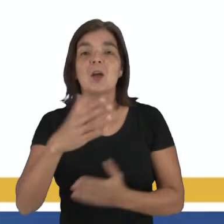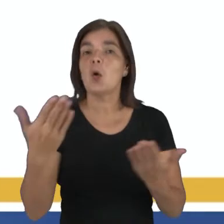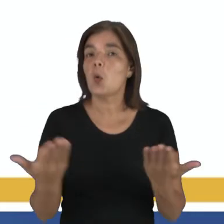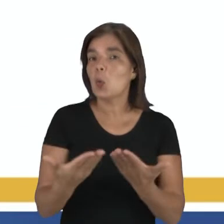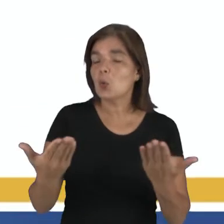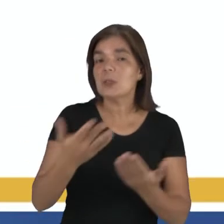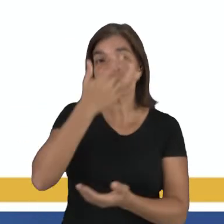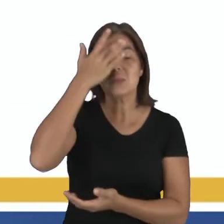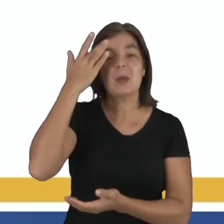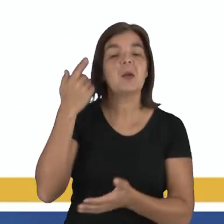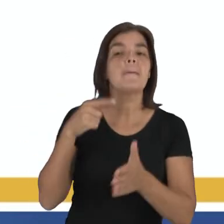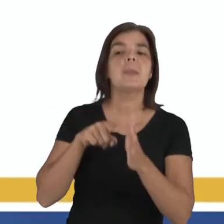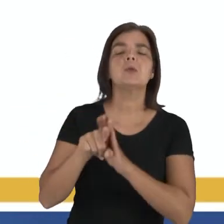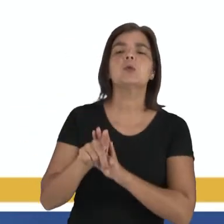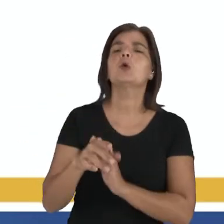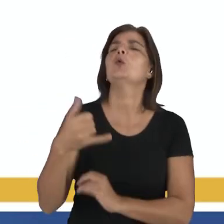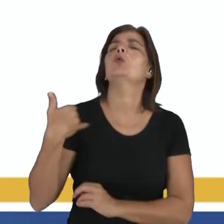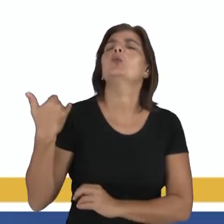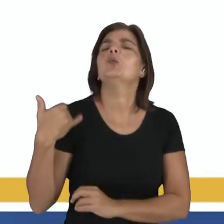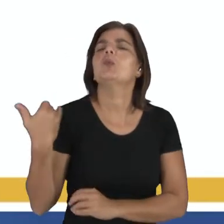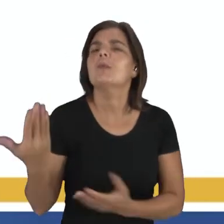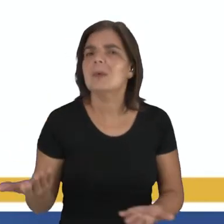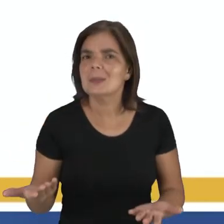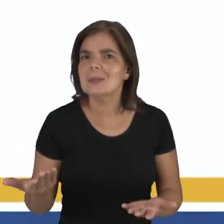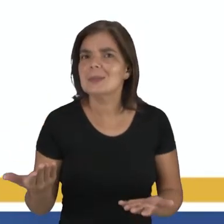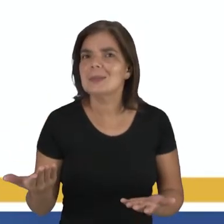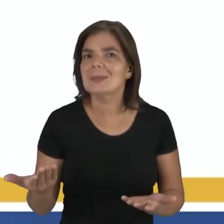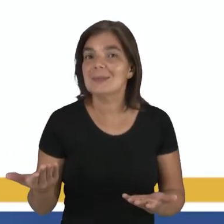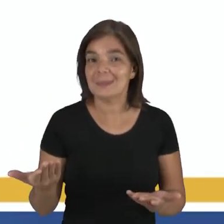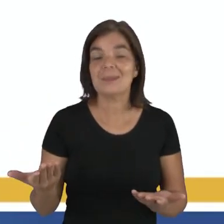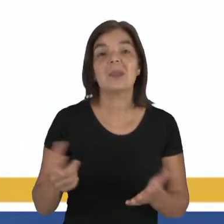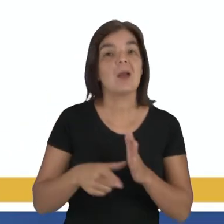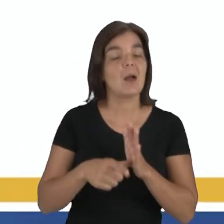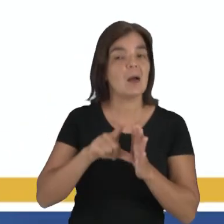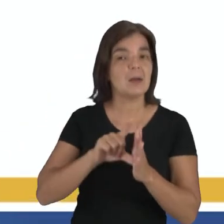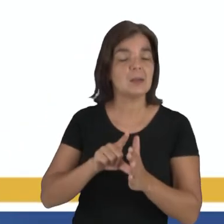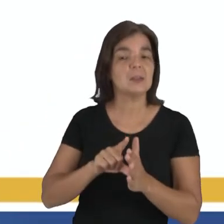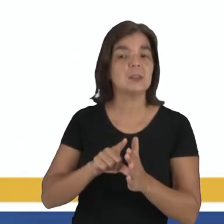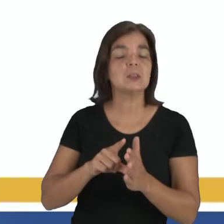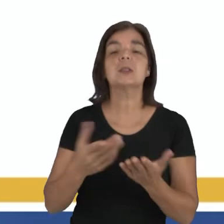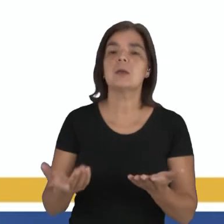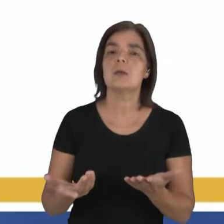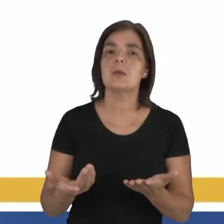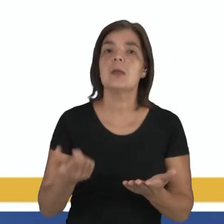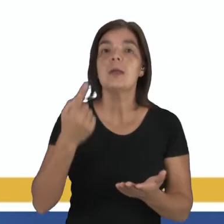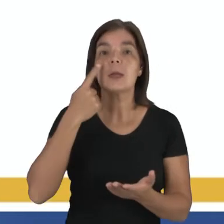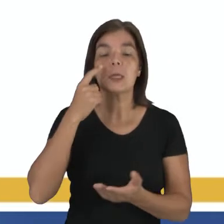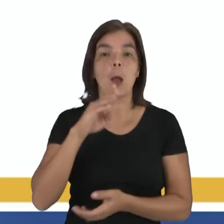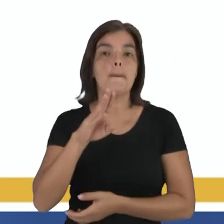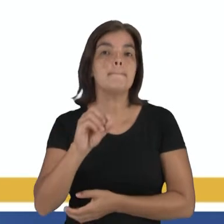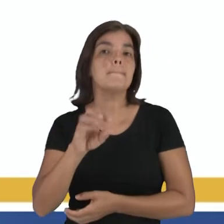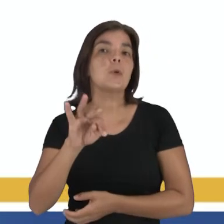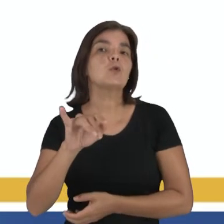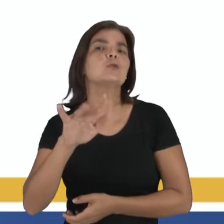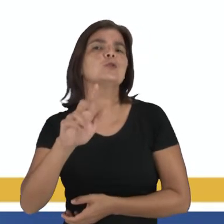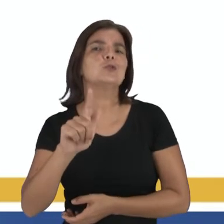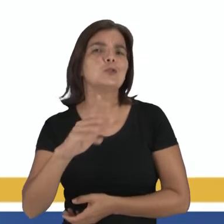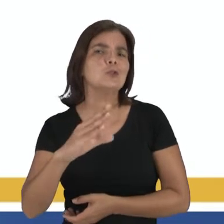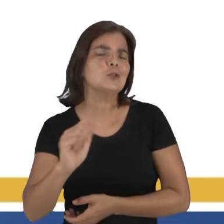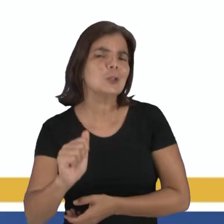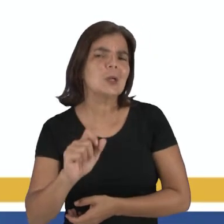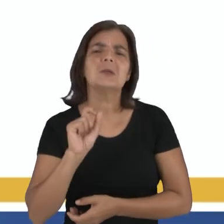em desuso. Perguntamos quantos anos você está fazendo. Antes, as pessoas diziam que iam à botica. Você entendeu